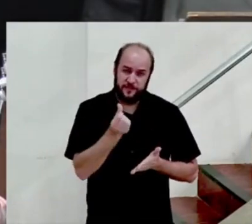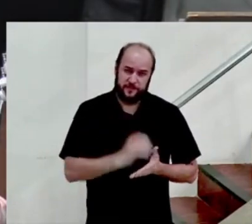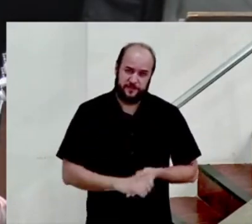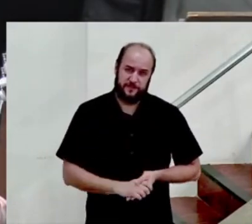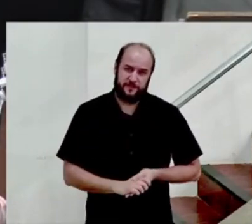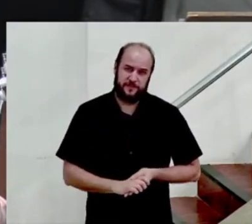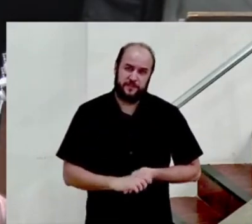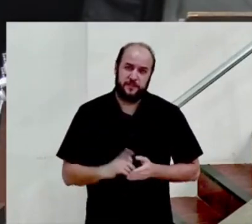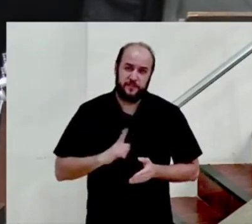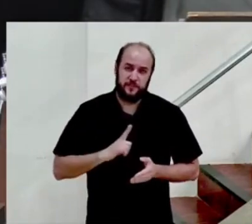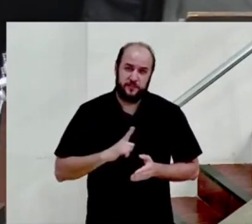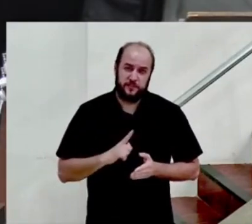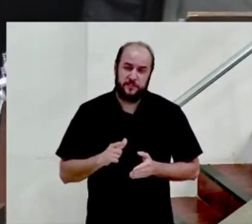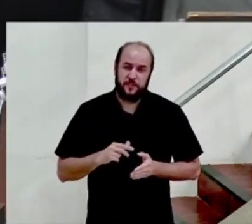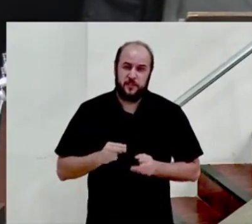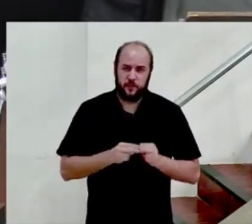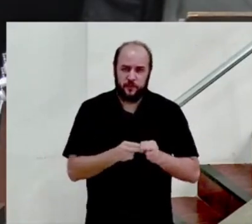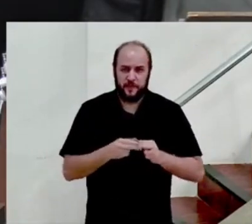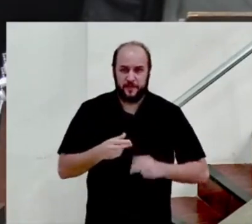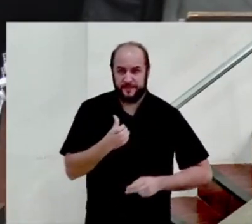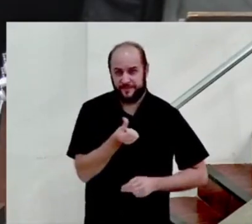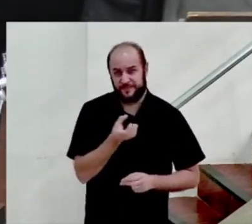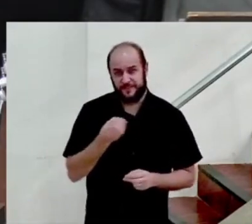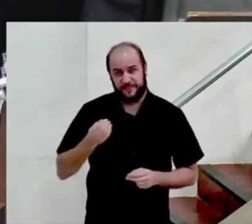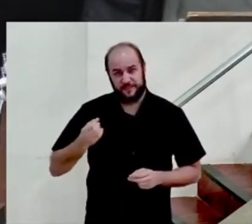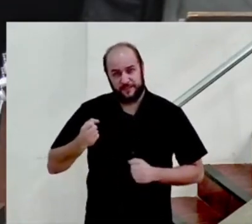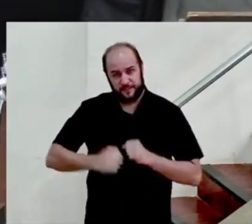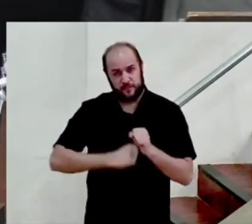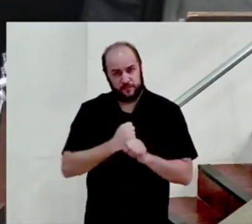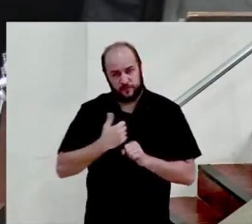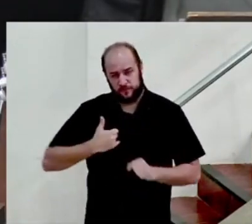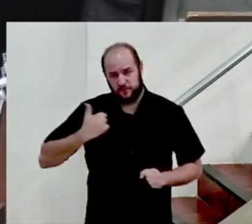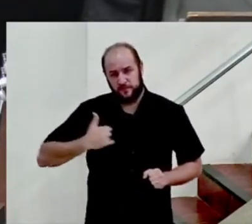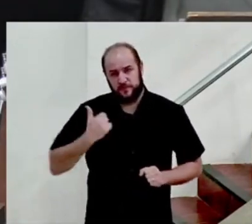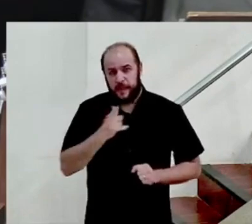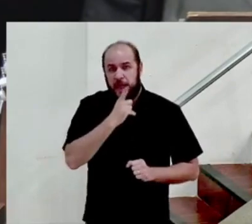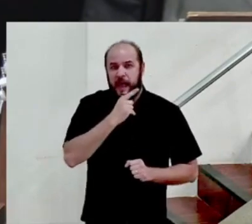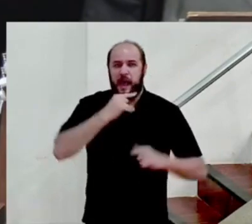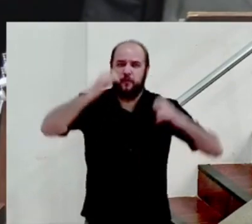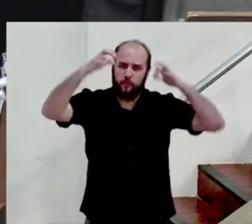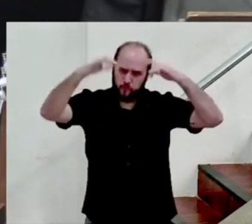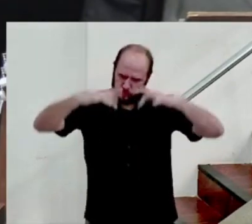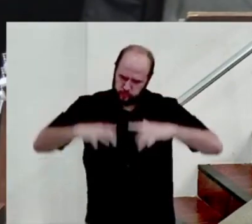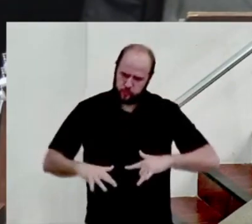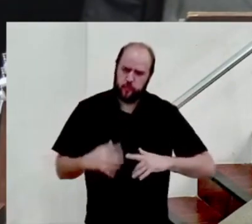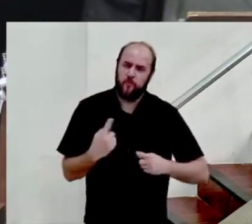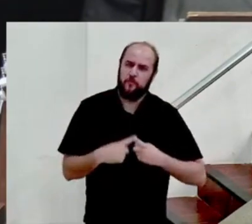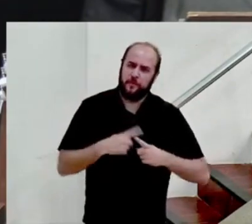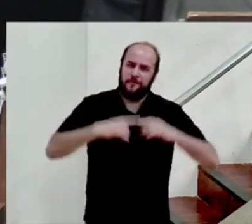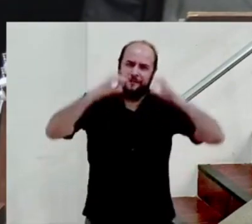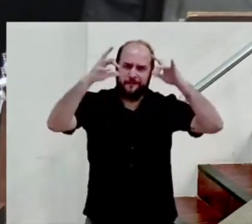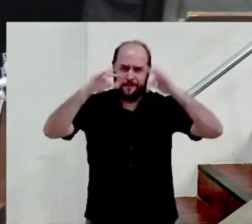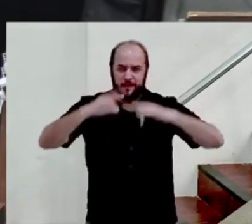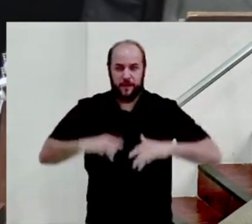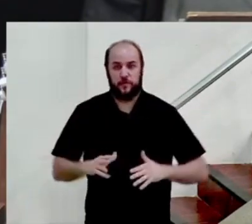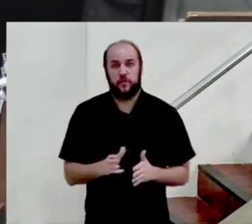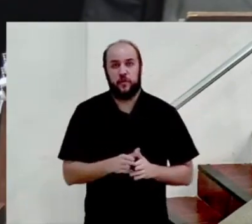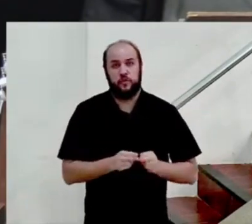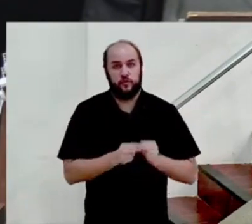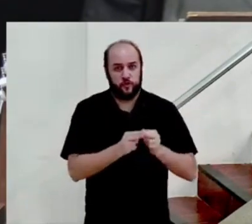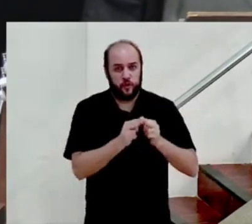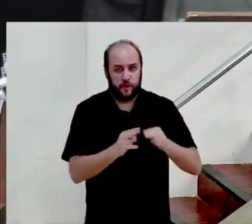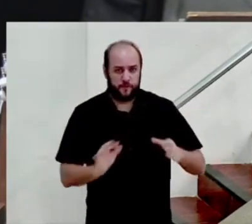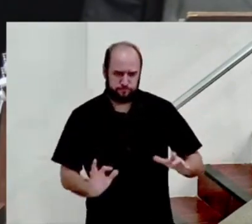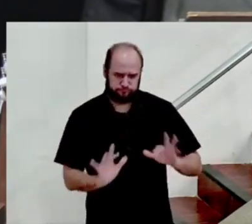Tinha Noé 600 anos de idade, quando as águas do dilúvio inundaram a terra. Por causa das águas do dilúvio entrou Noé na arca, ele